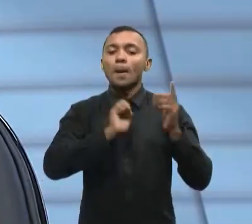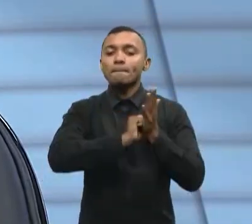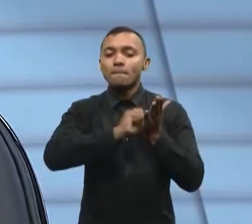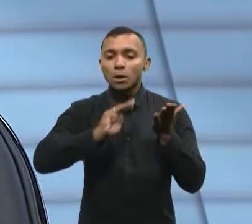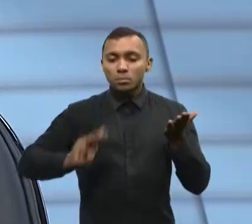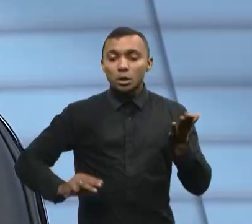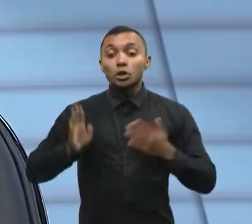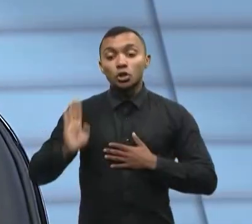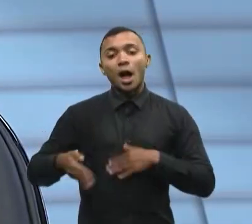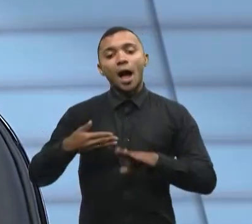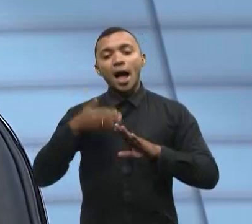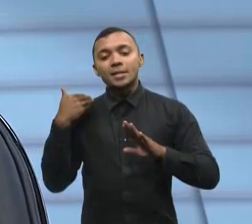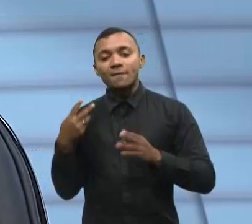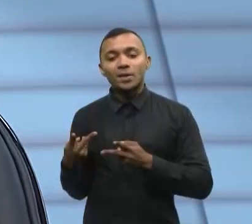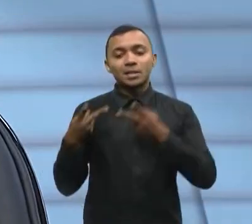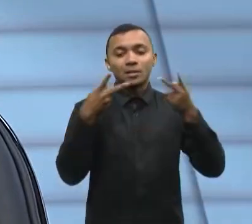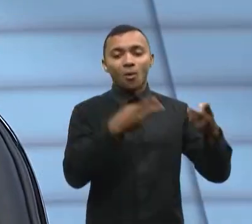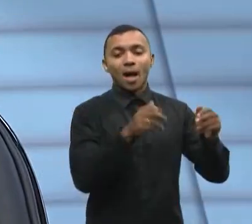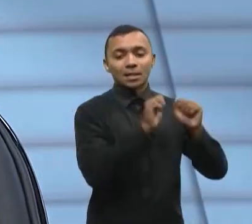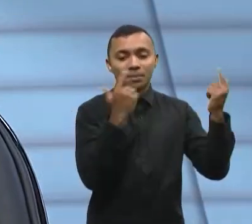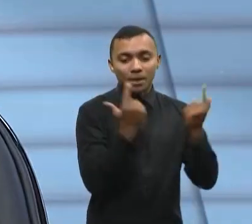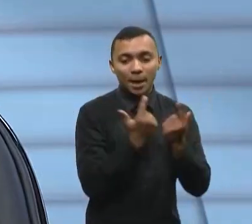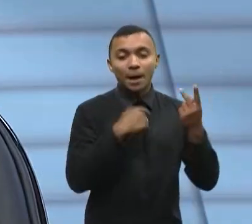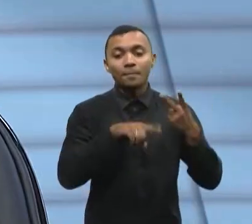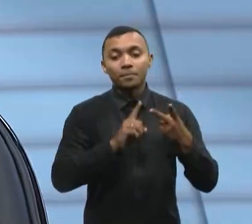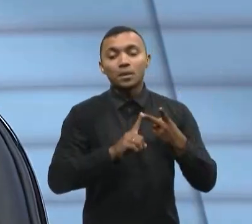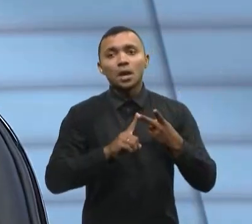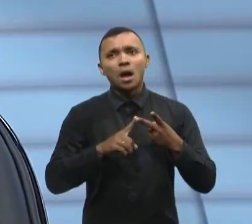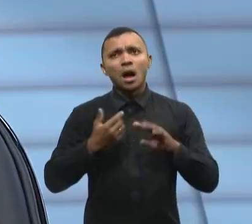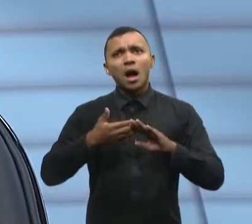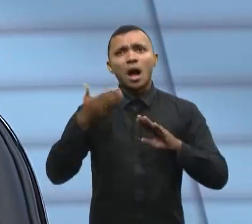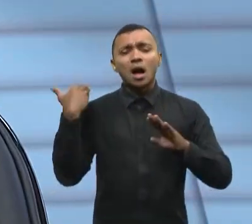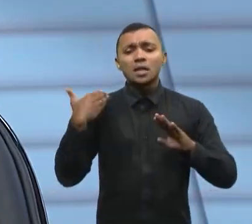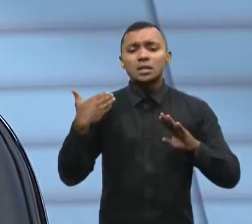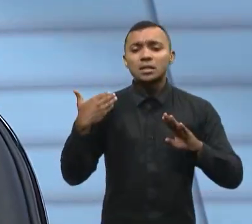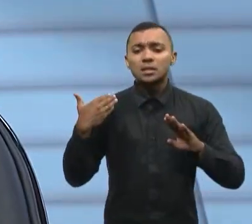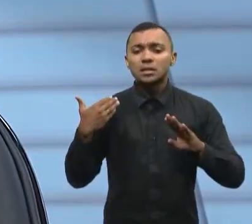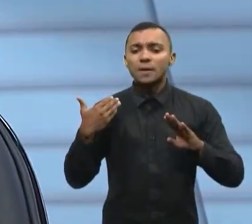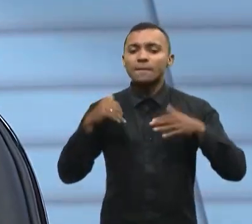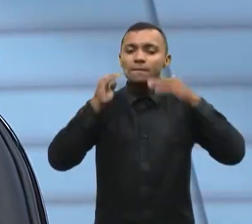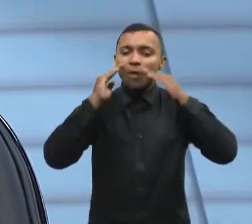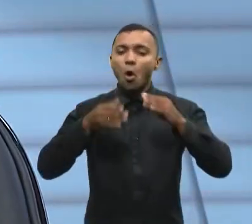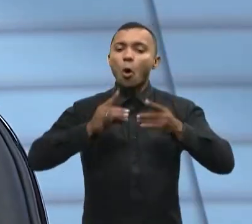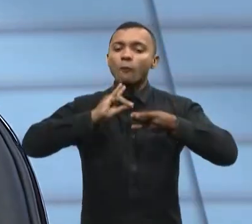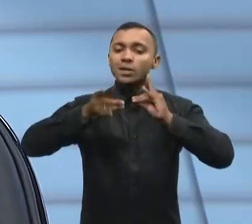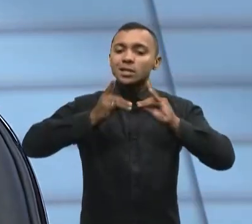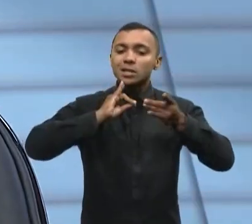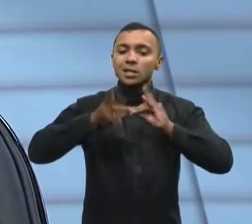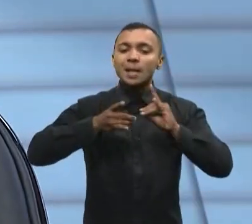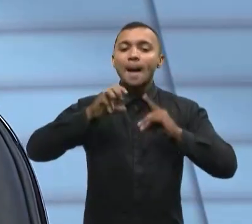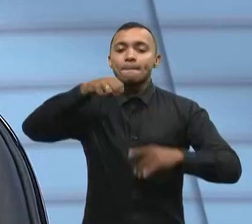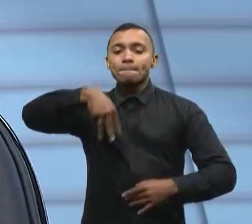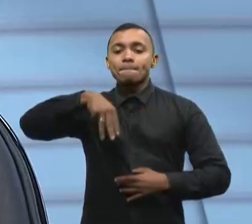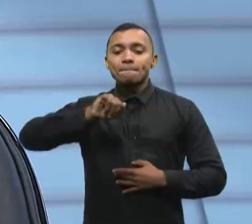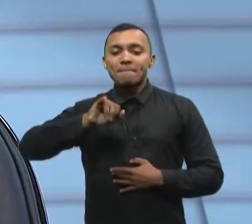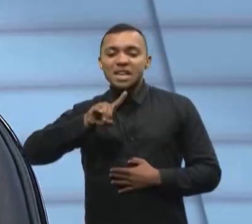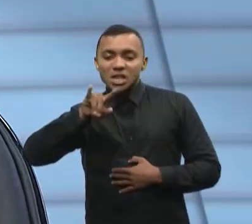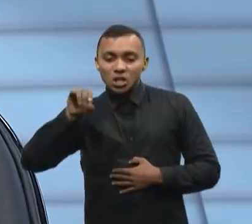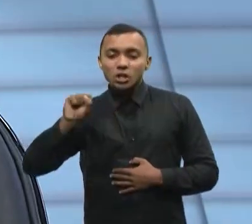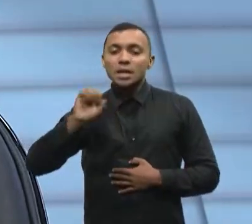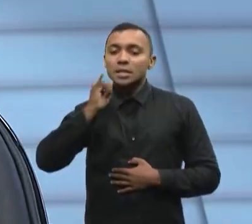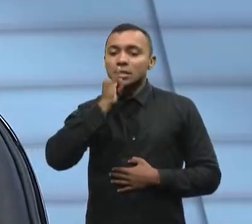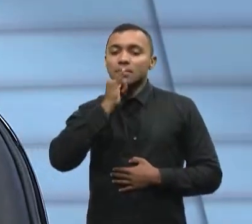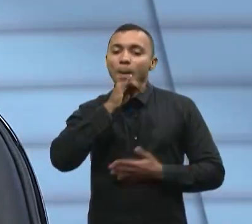visitaram a TV Assembleia. 3 sessões antes, eles estavam trabalhando mídias sociais em terapia. Então, eles